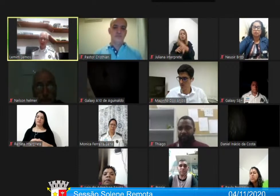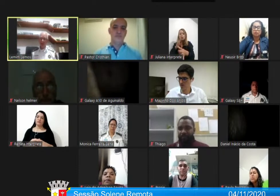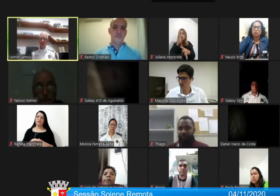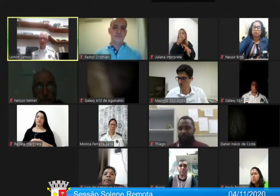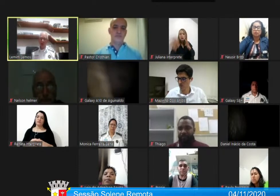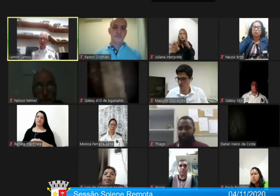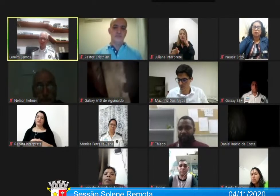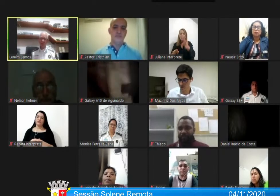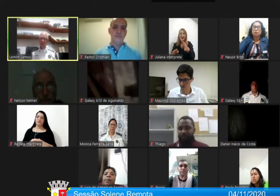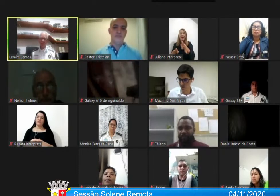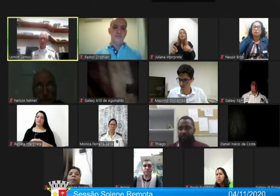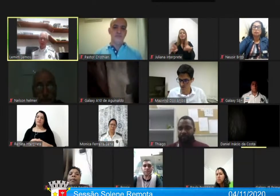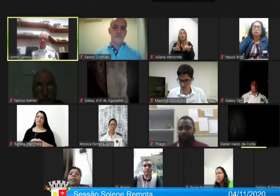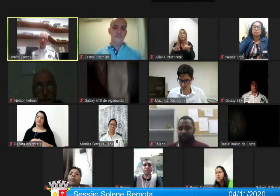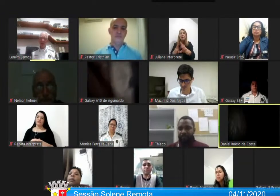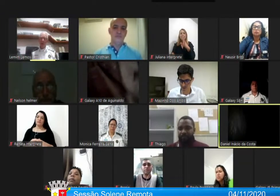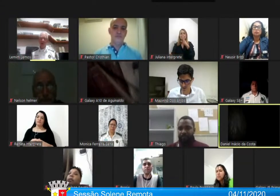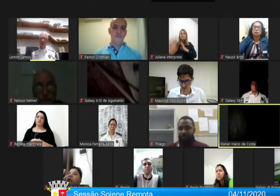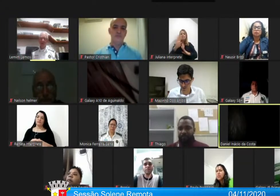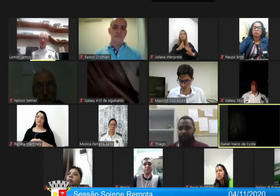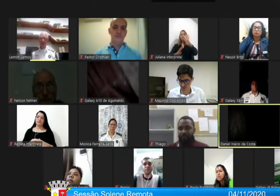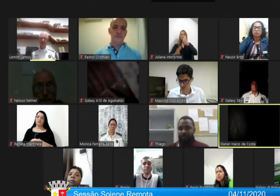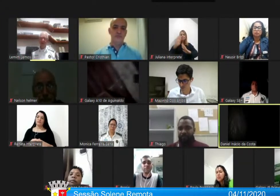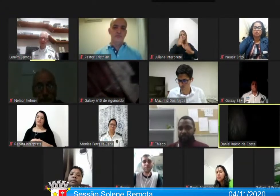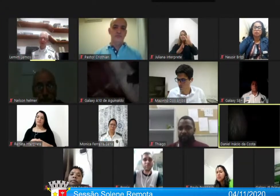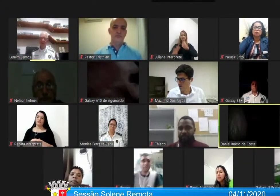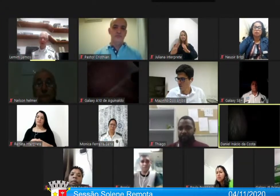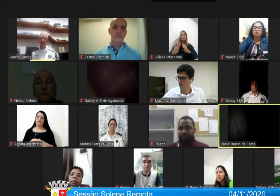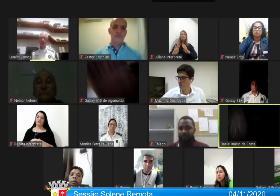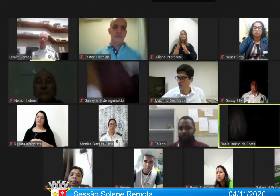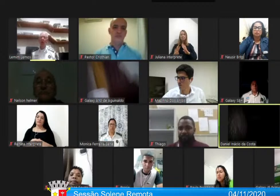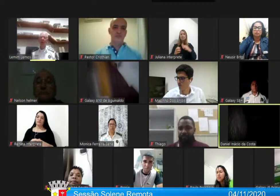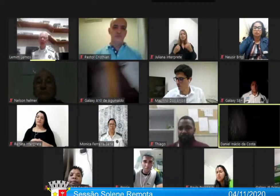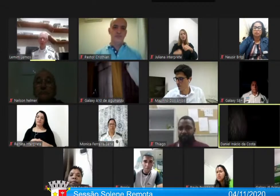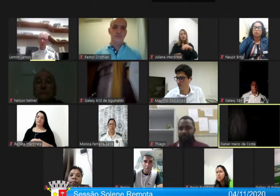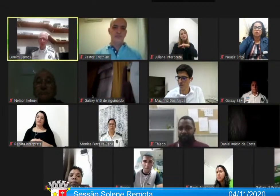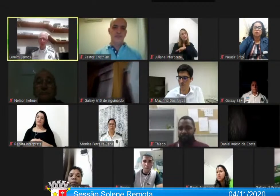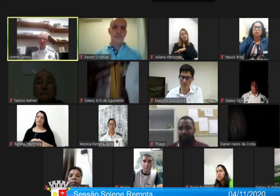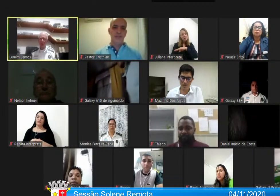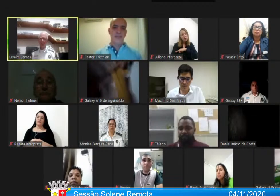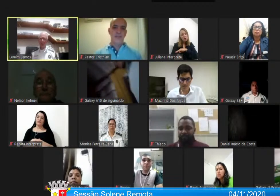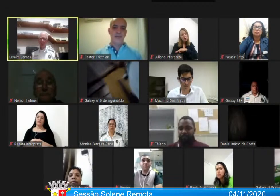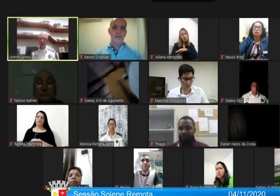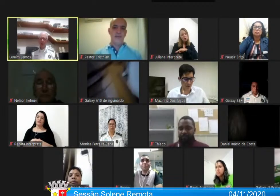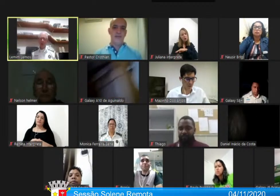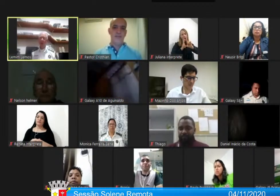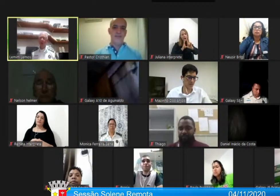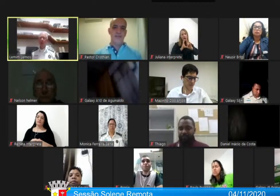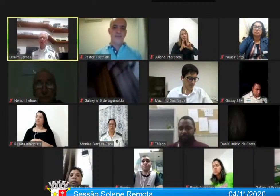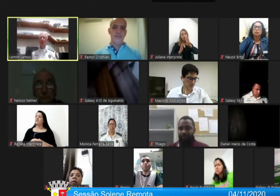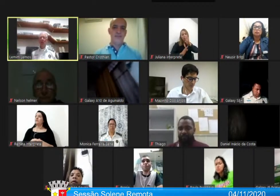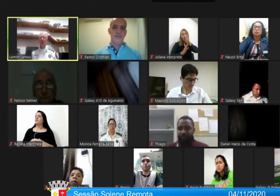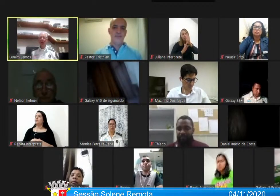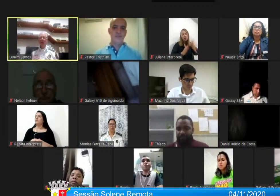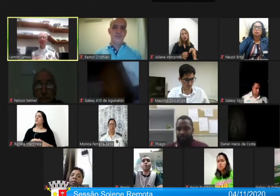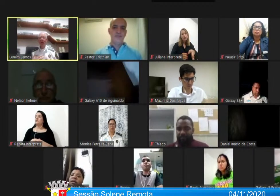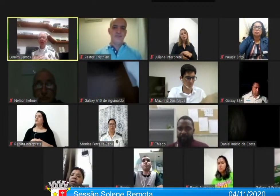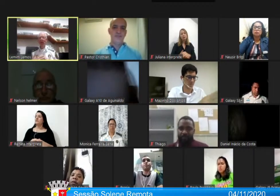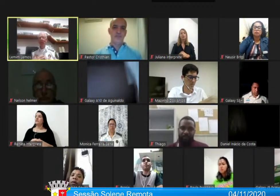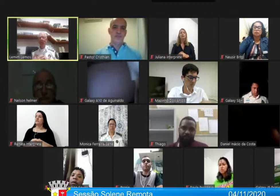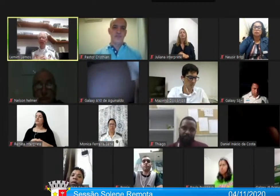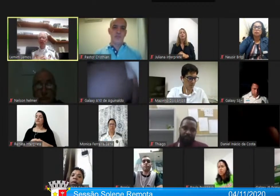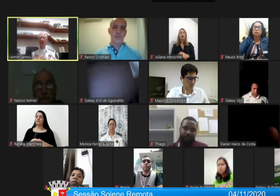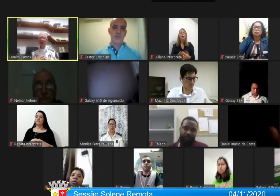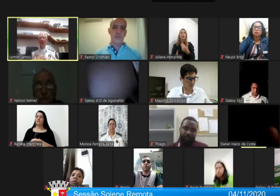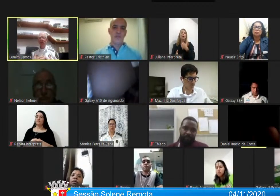sem misericórdia. A misericórdia tem que estar na frente dos julgamentos. Eu não posso ter na